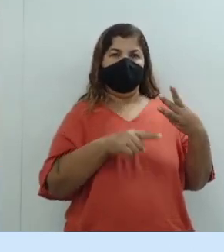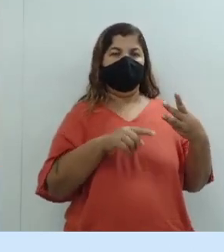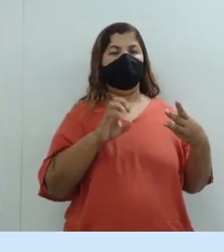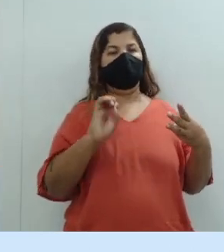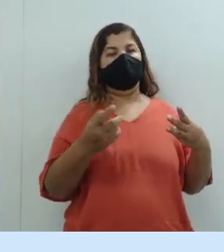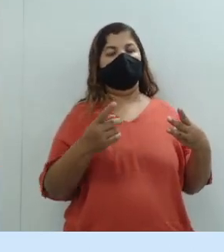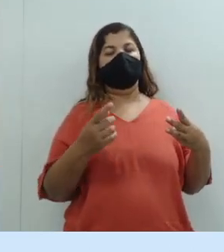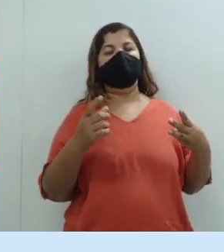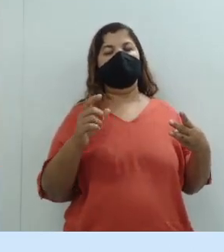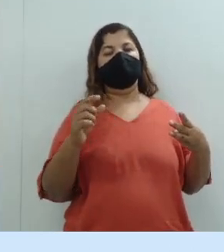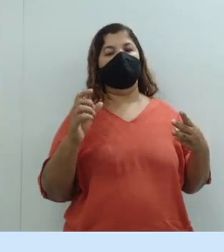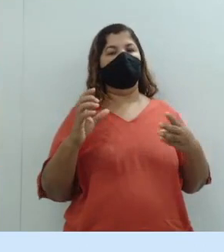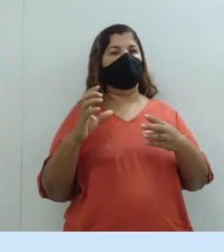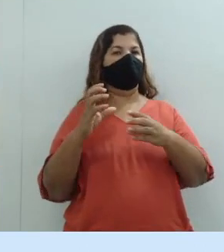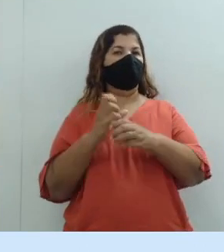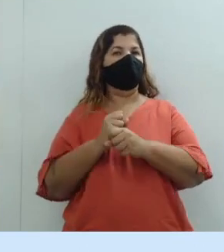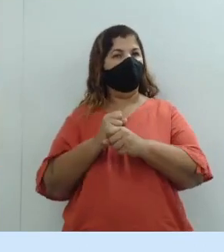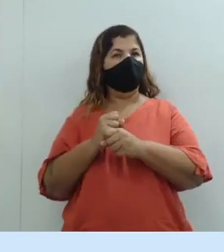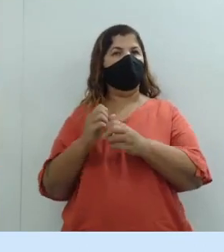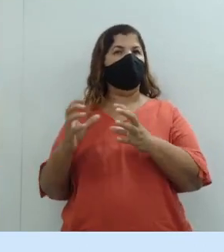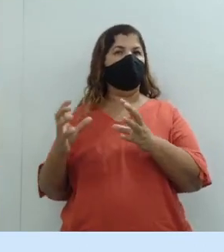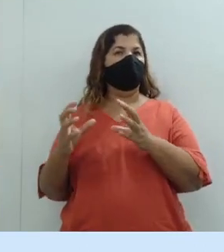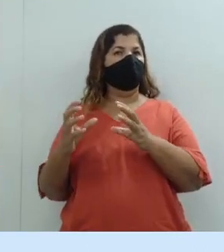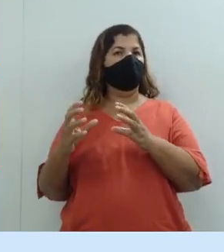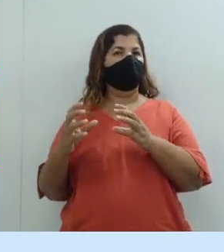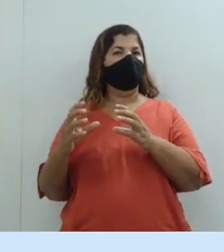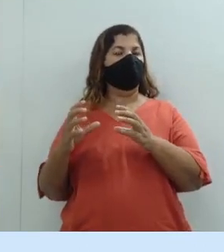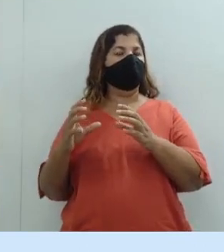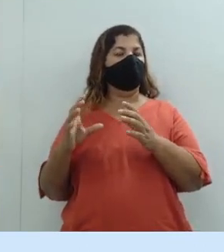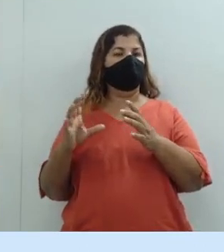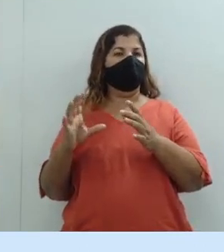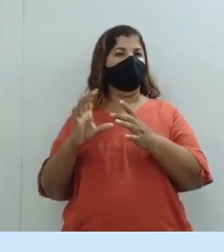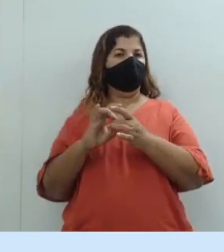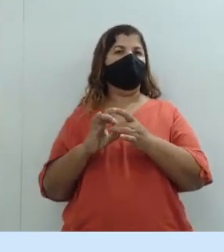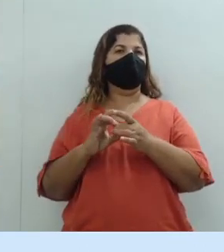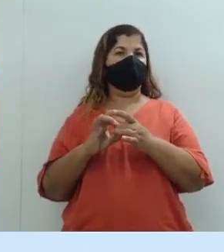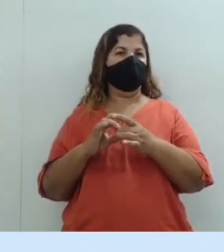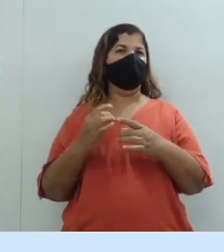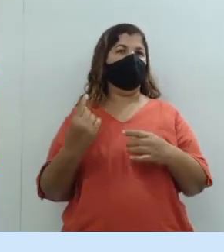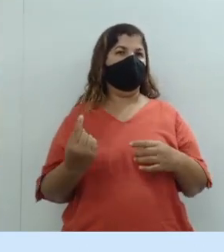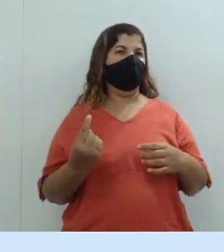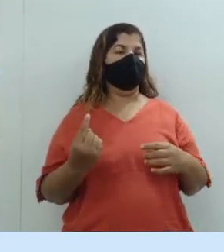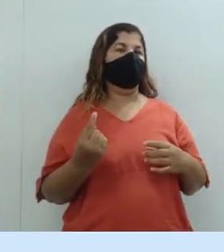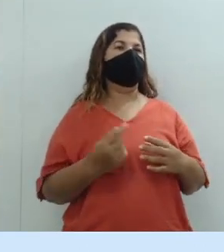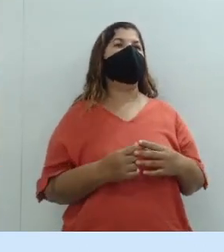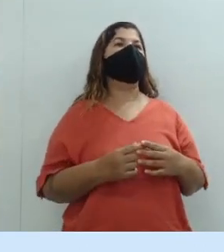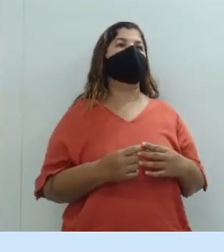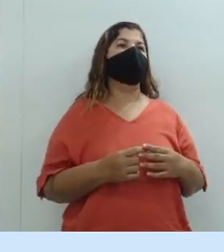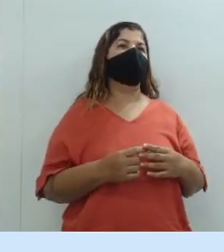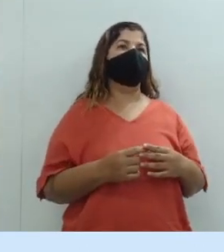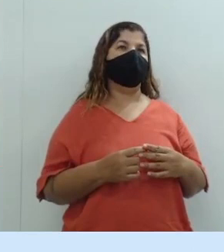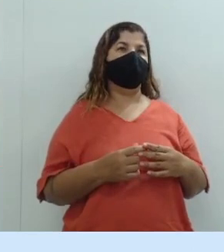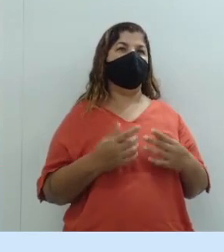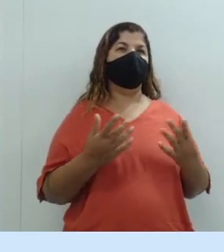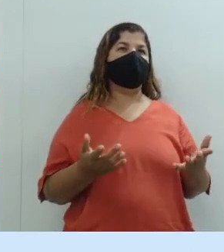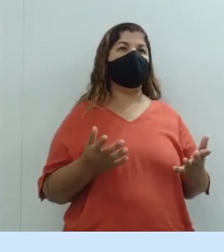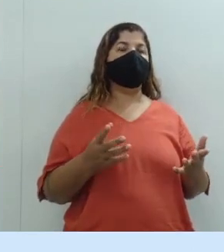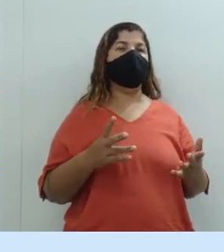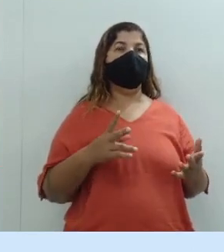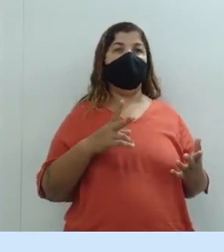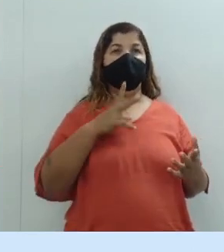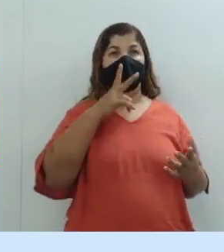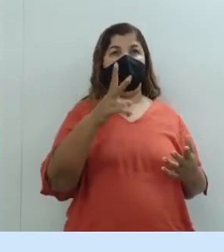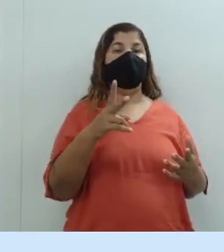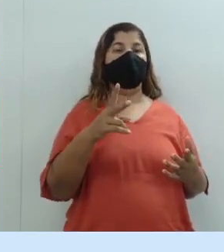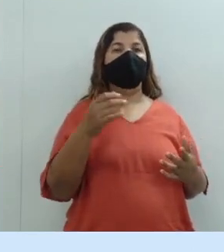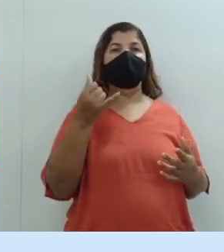eles estão unidos, né? Quando eu pego eles em paralelo e transformo em apenas um. A intensidade da corrente total é